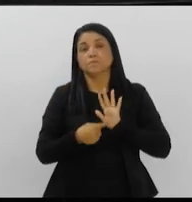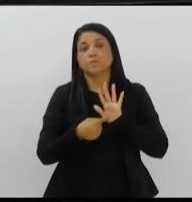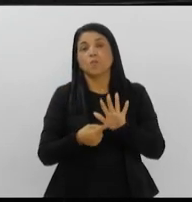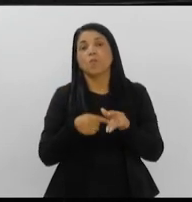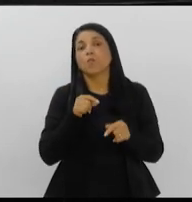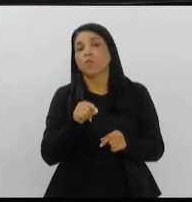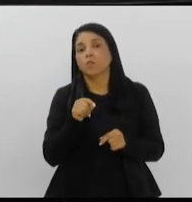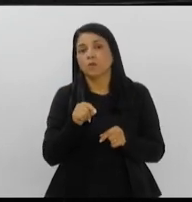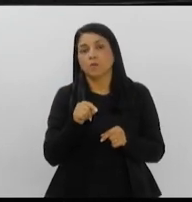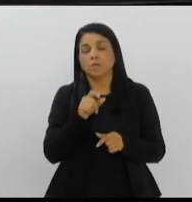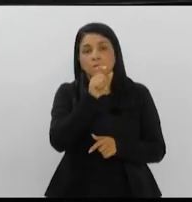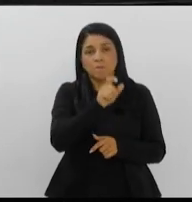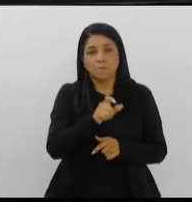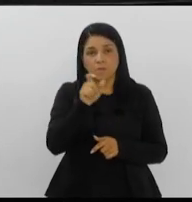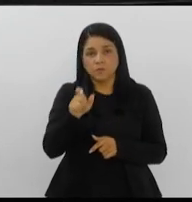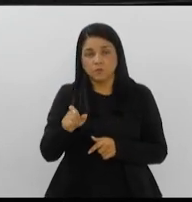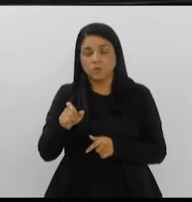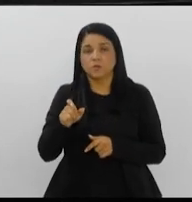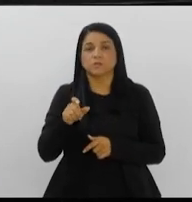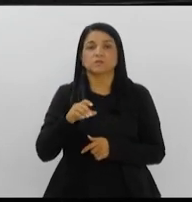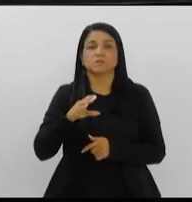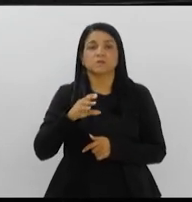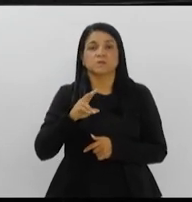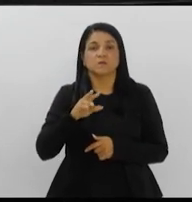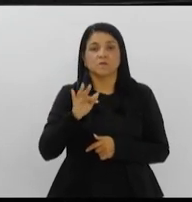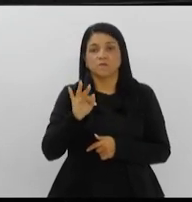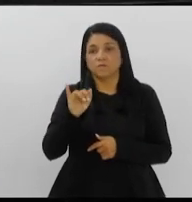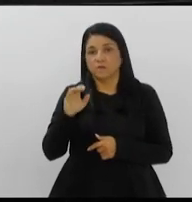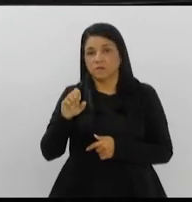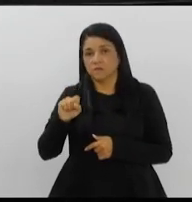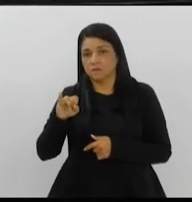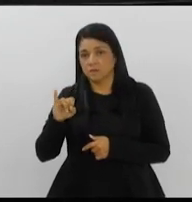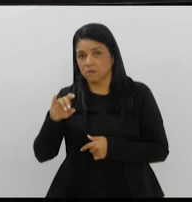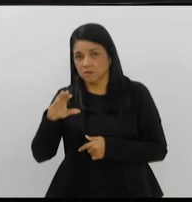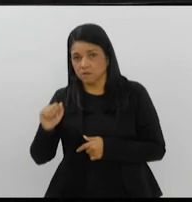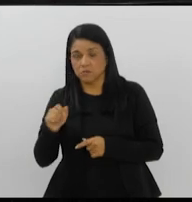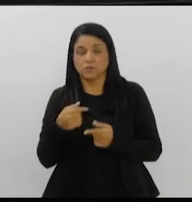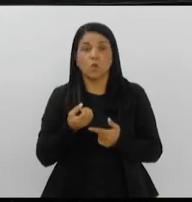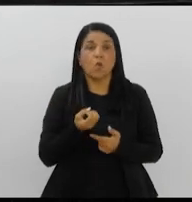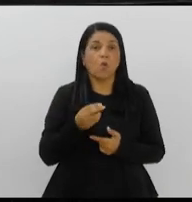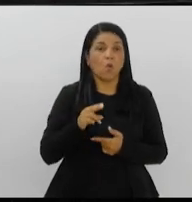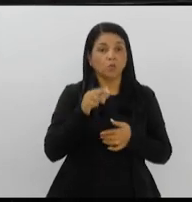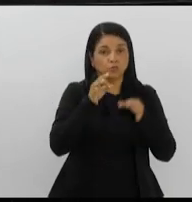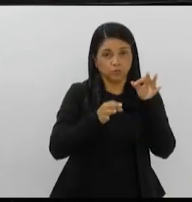que pessoas físicas ou jurídicas que fossem beneficiadas no mesmo